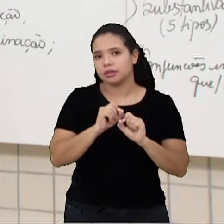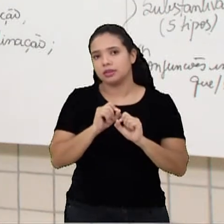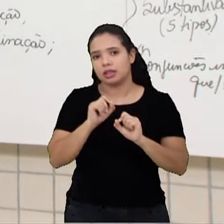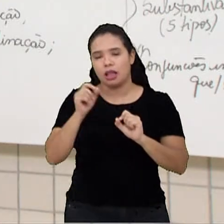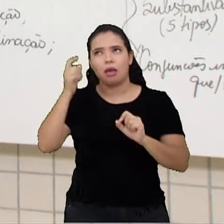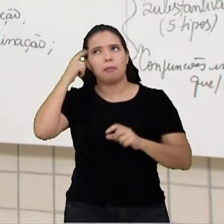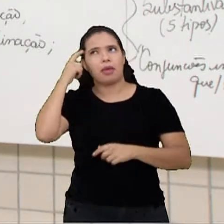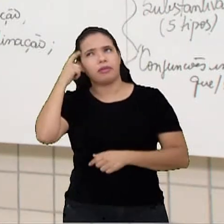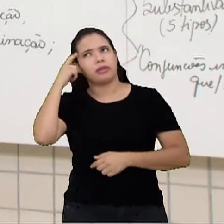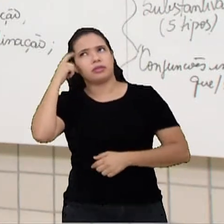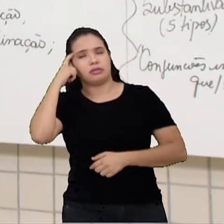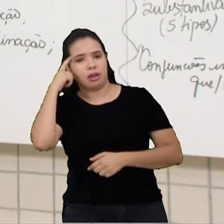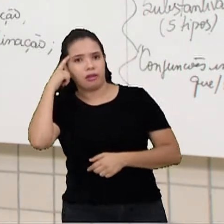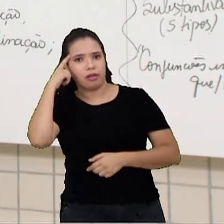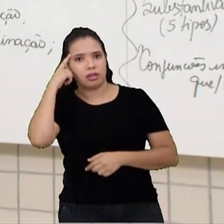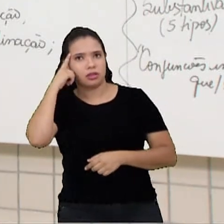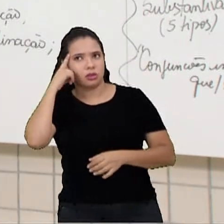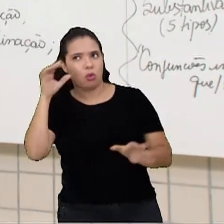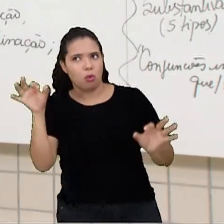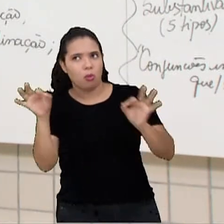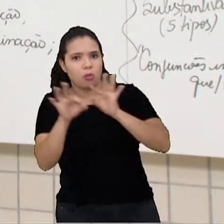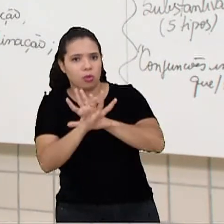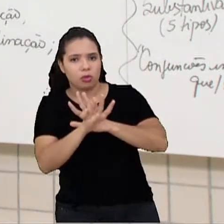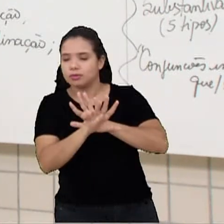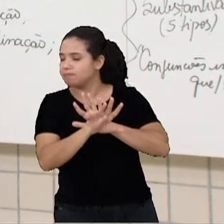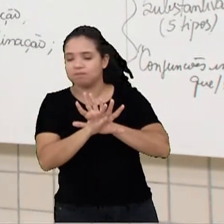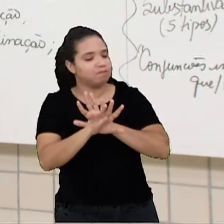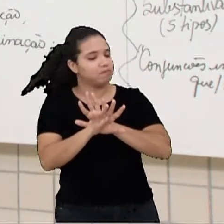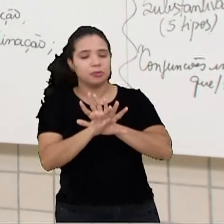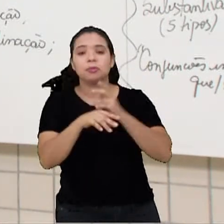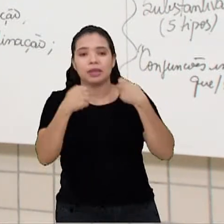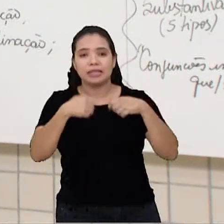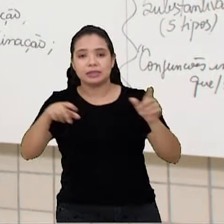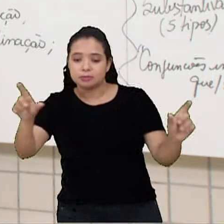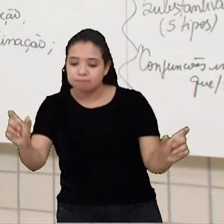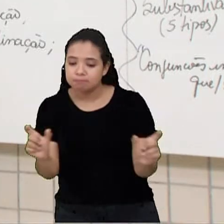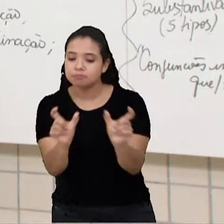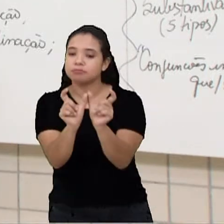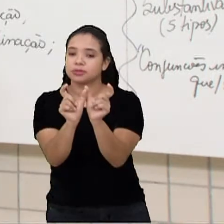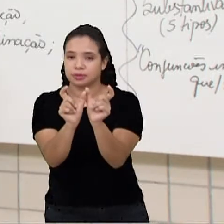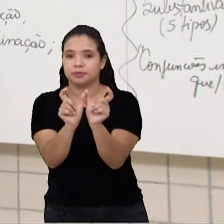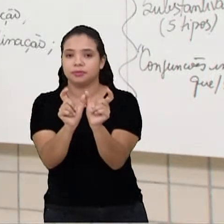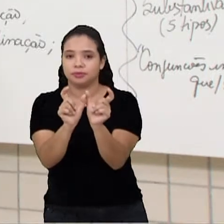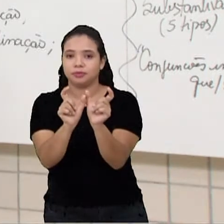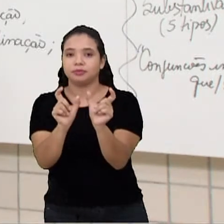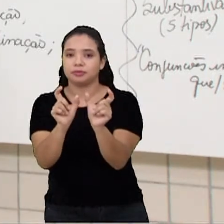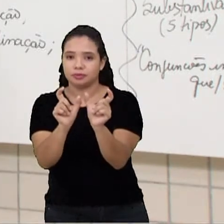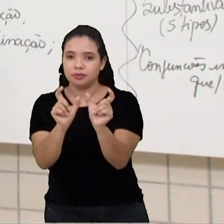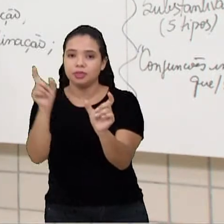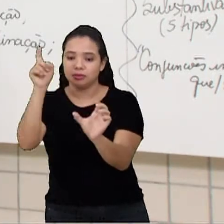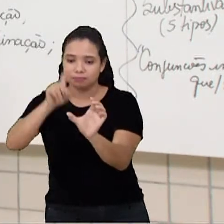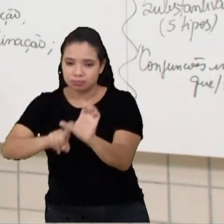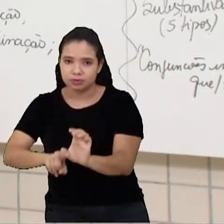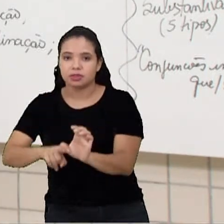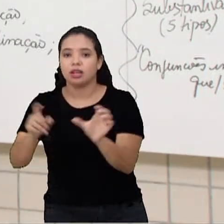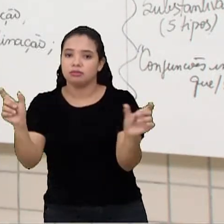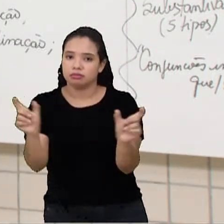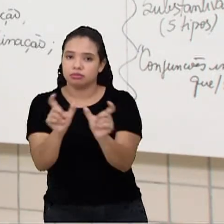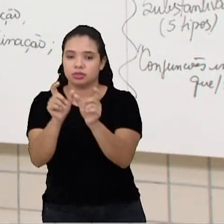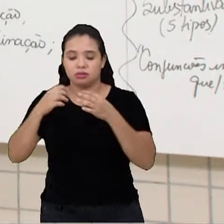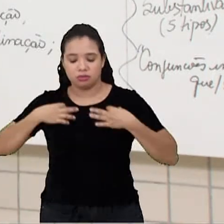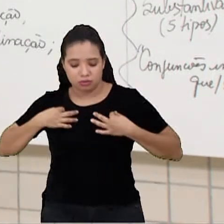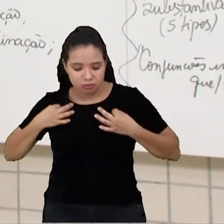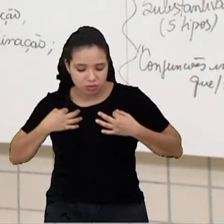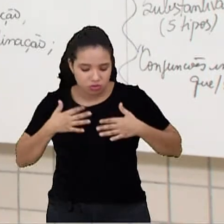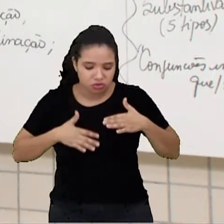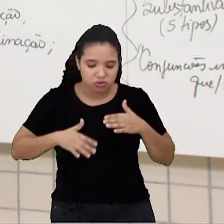falar pensei, tem sentido completo? Não. Ela precisa de um complemento. Que viesse vestida esportivamente e agora me aparece